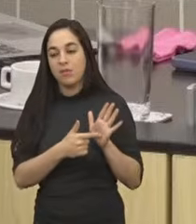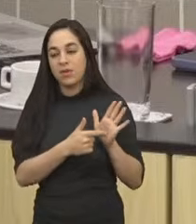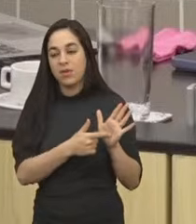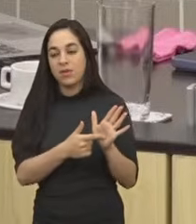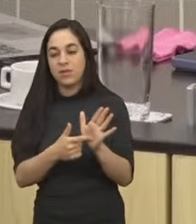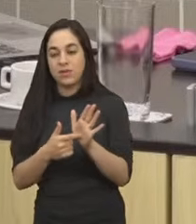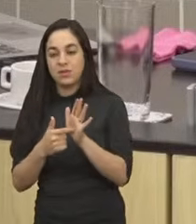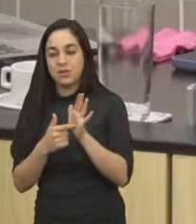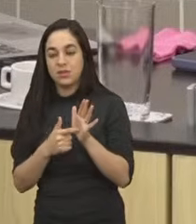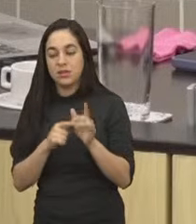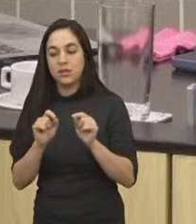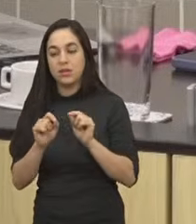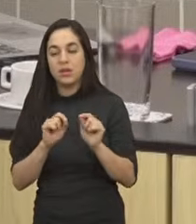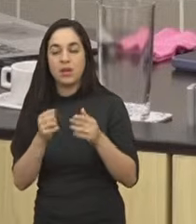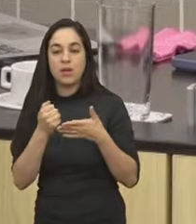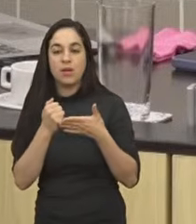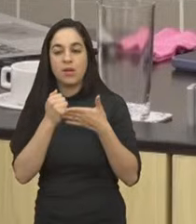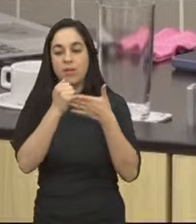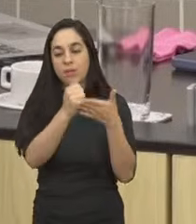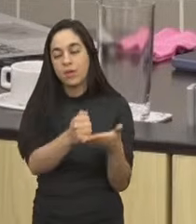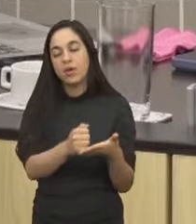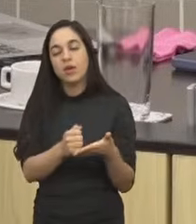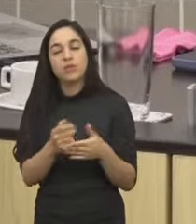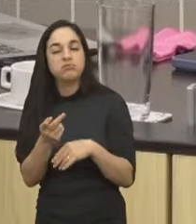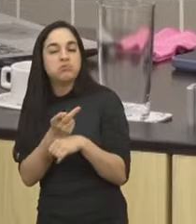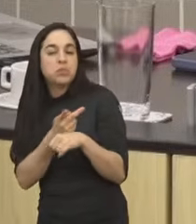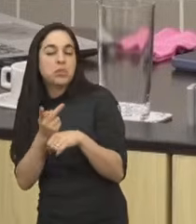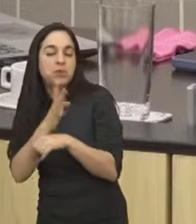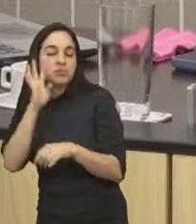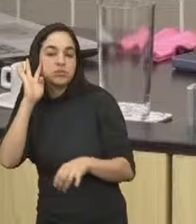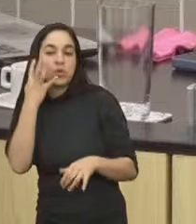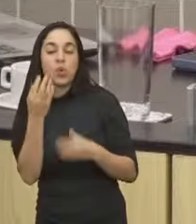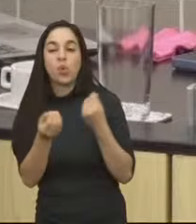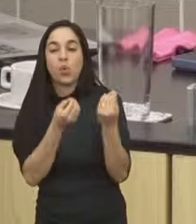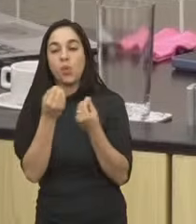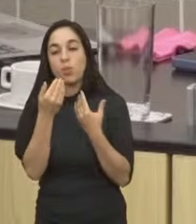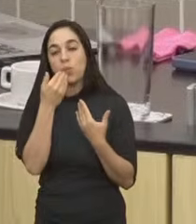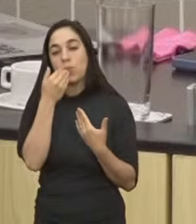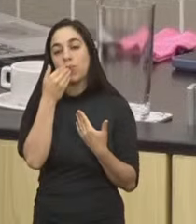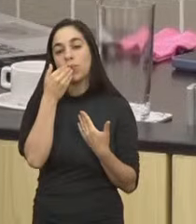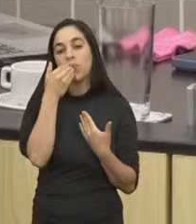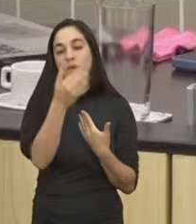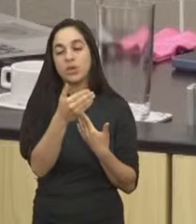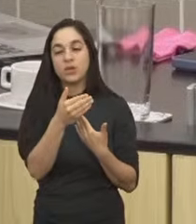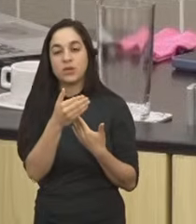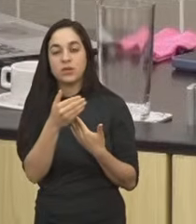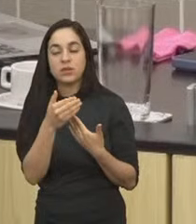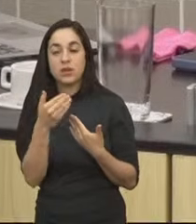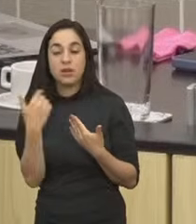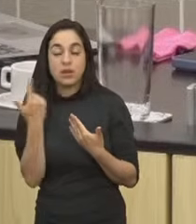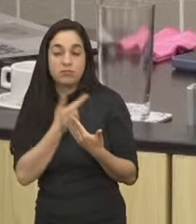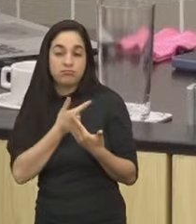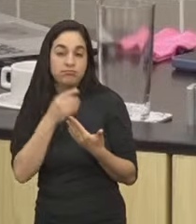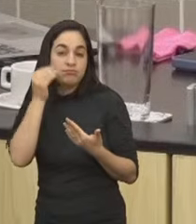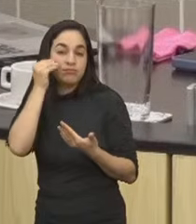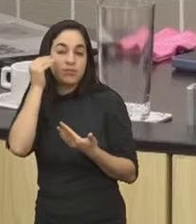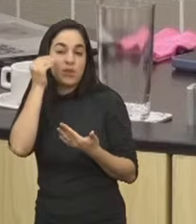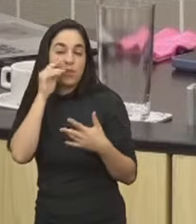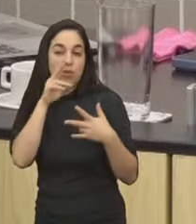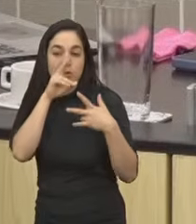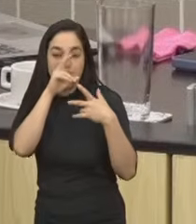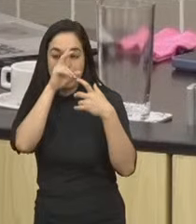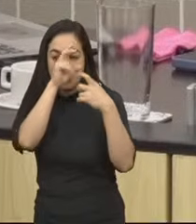manifestamos apoio ao diálogo e à busca por soluções, conforme solicitações pela ordem, visando o fortalecimento e a